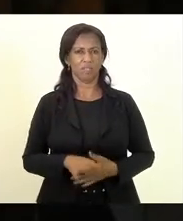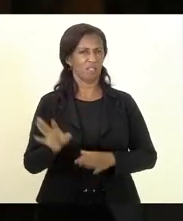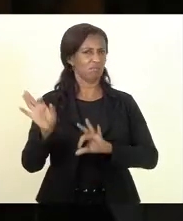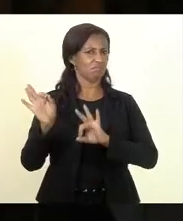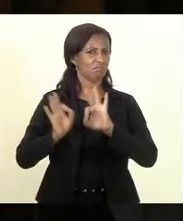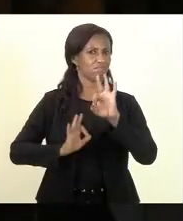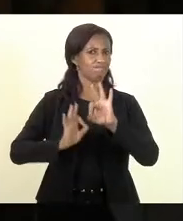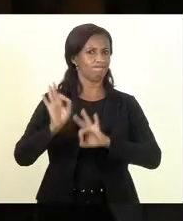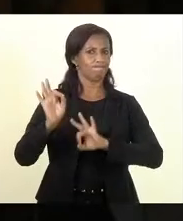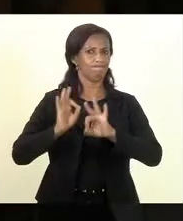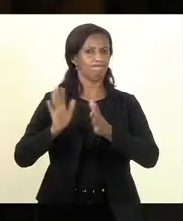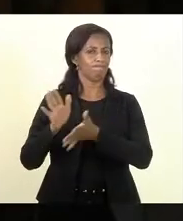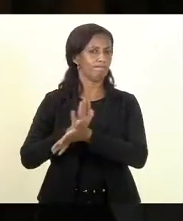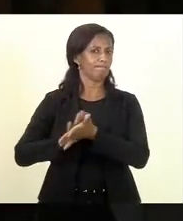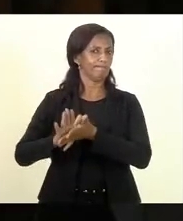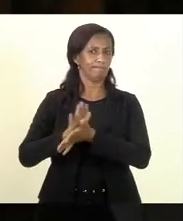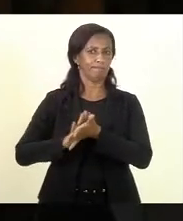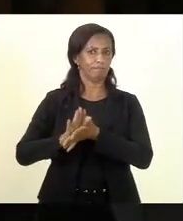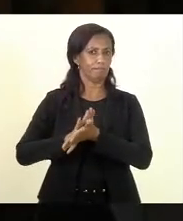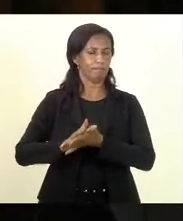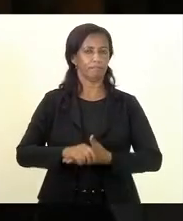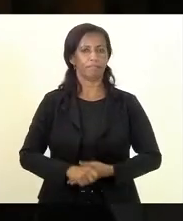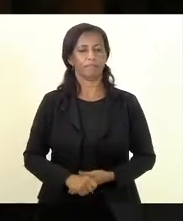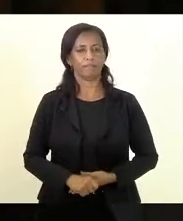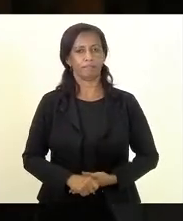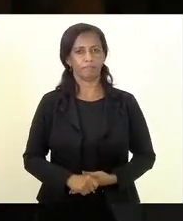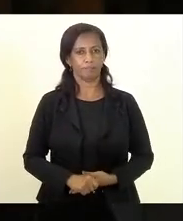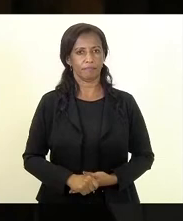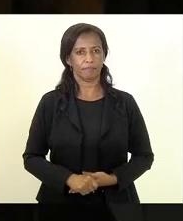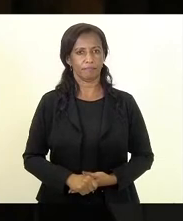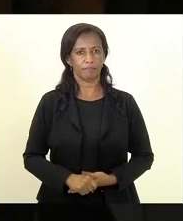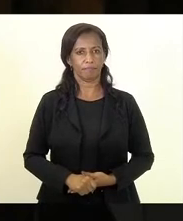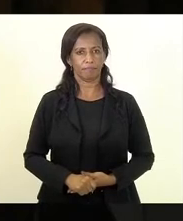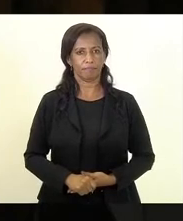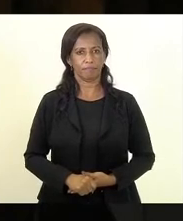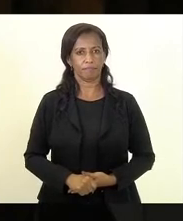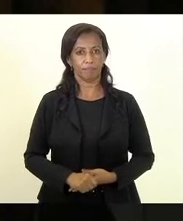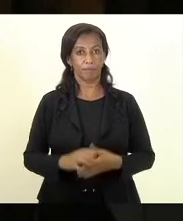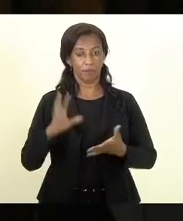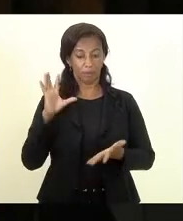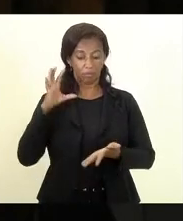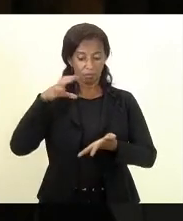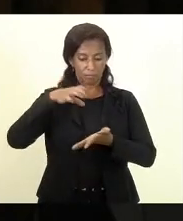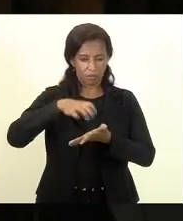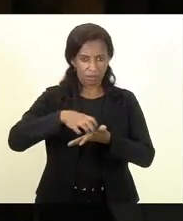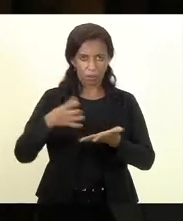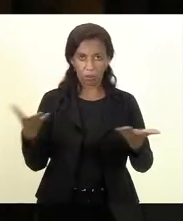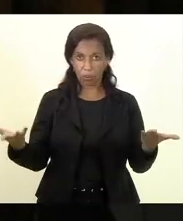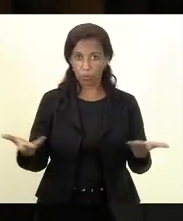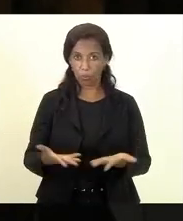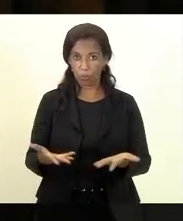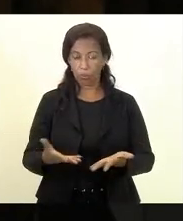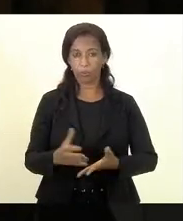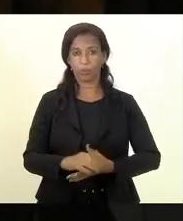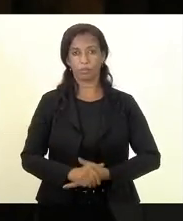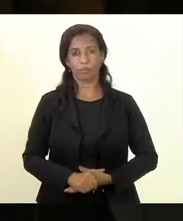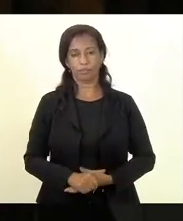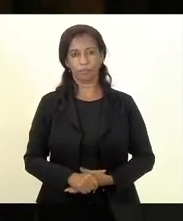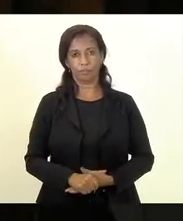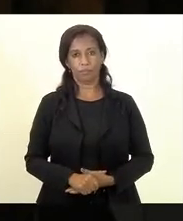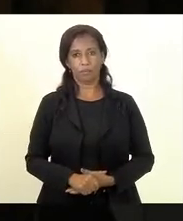forma alguma. Então, a questão central hoje